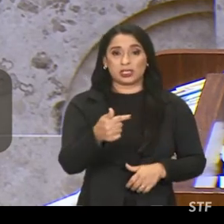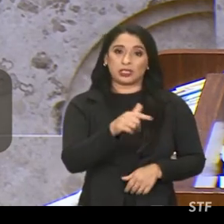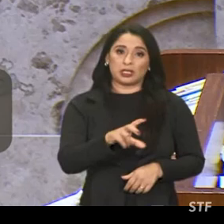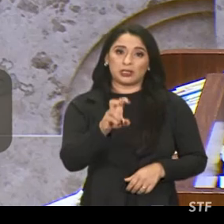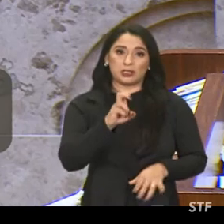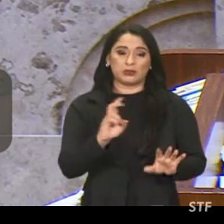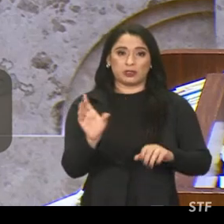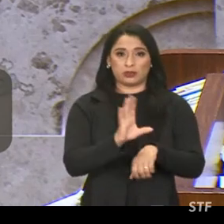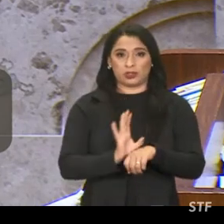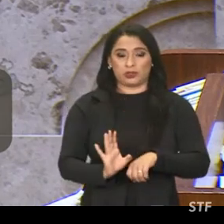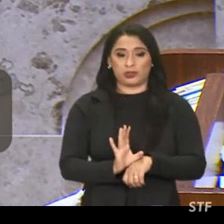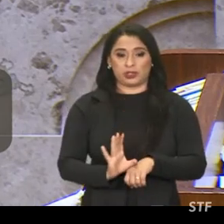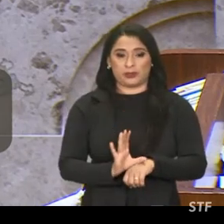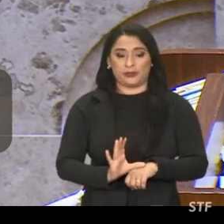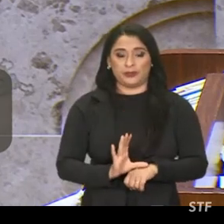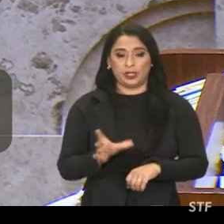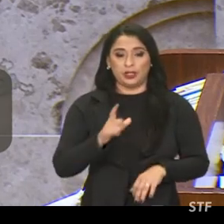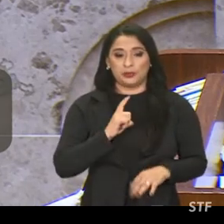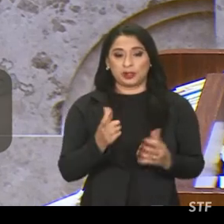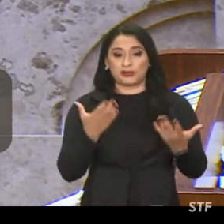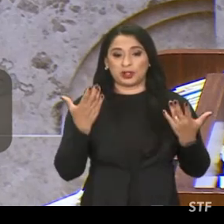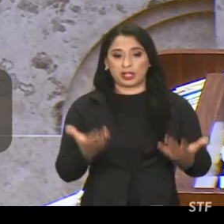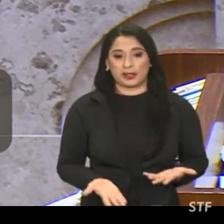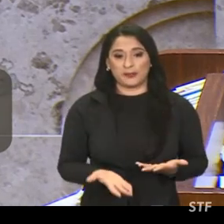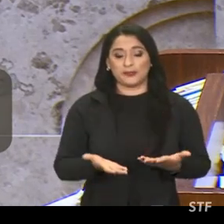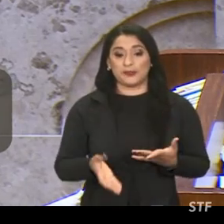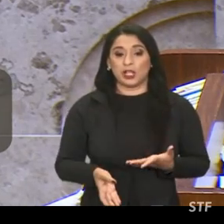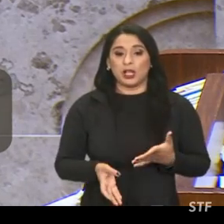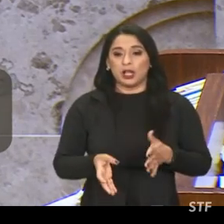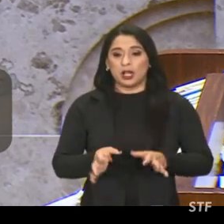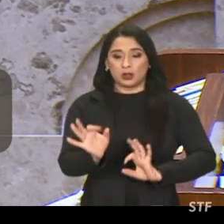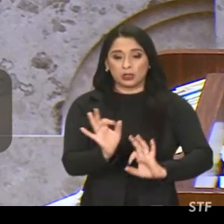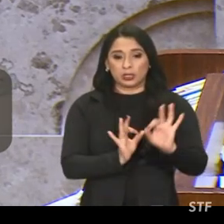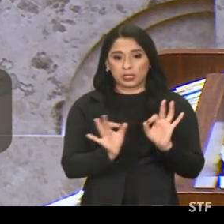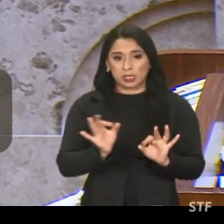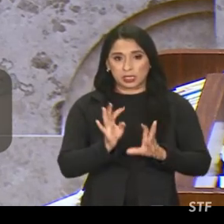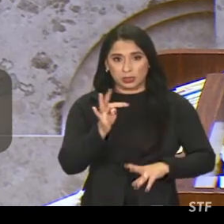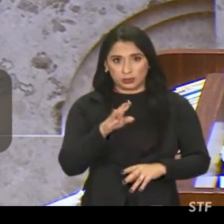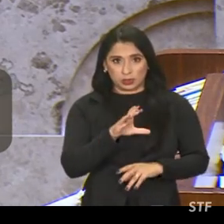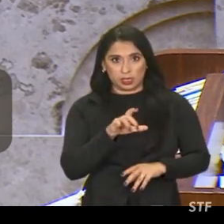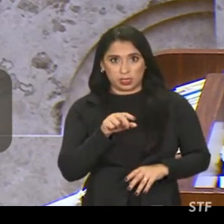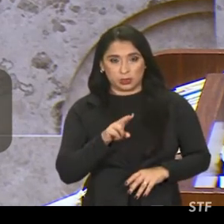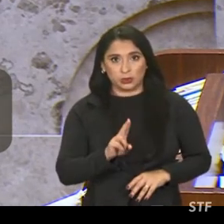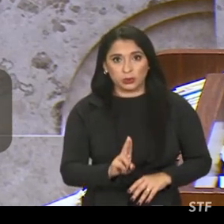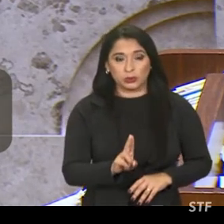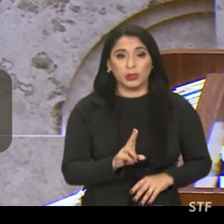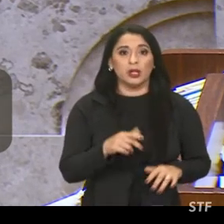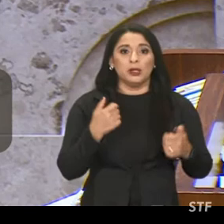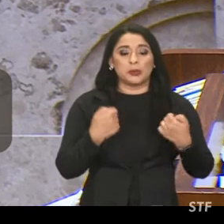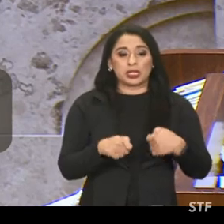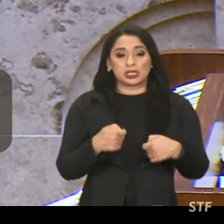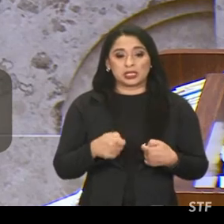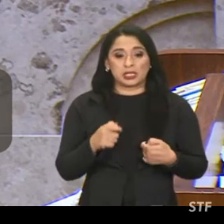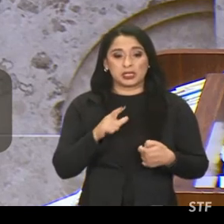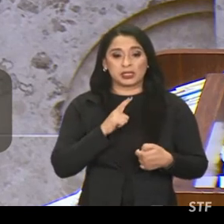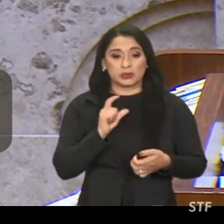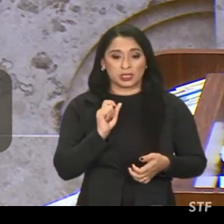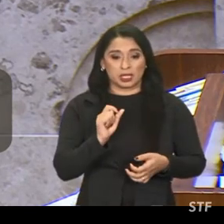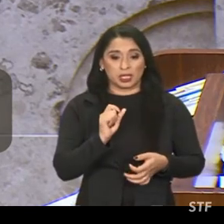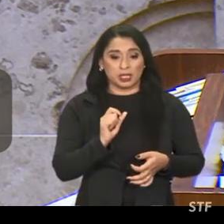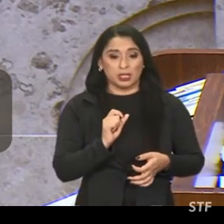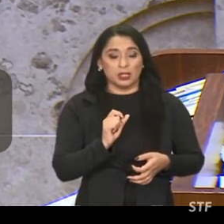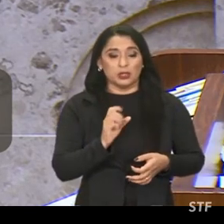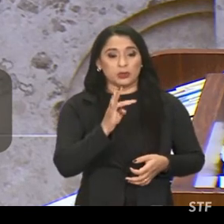Constituição, dizendo que o modelo de organização dos Tribunais de Contas da União deve ser seguidos pelos Tribunais